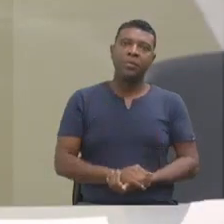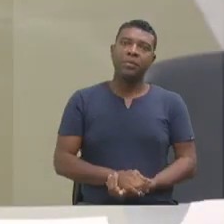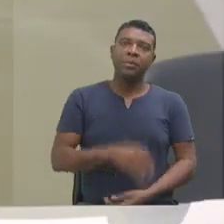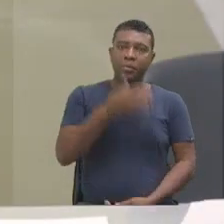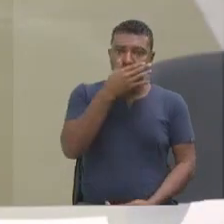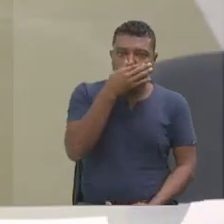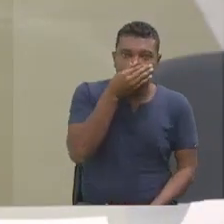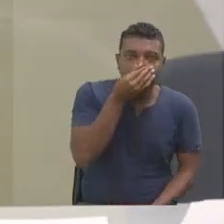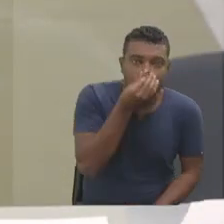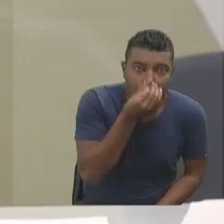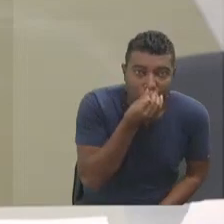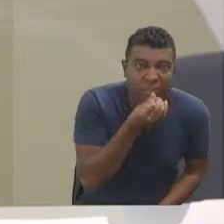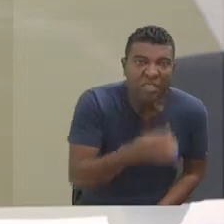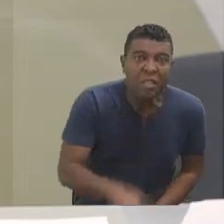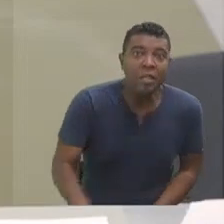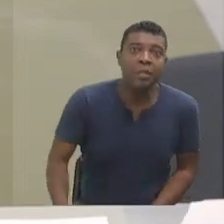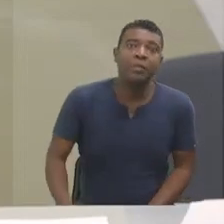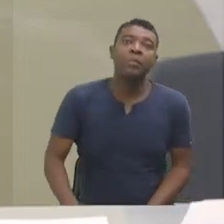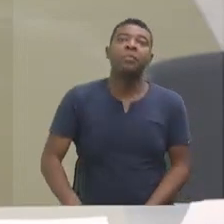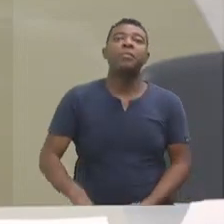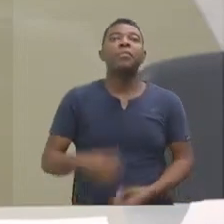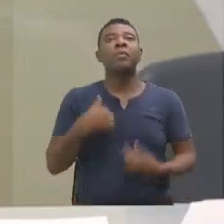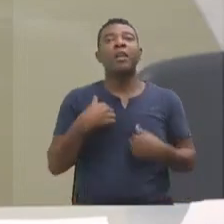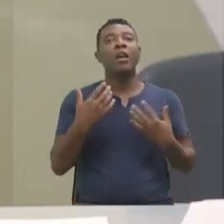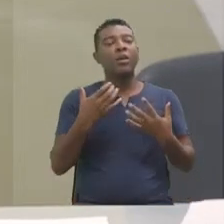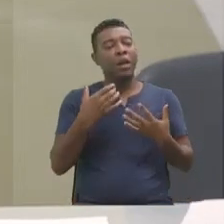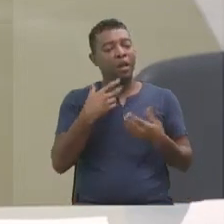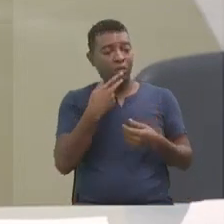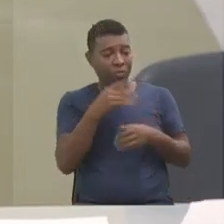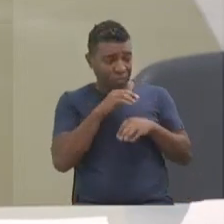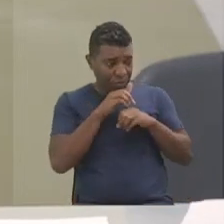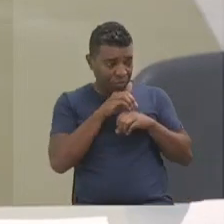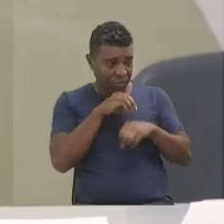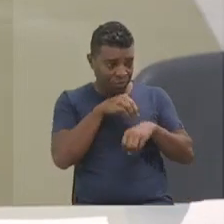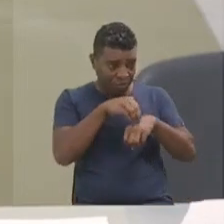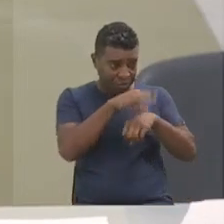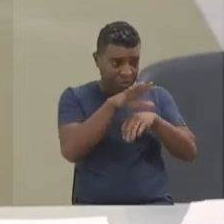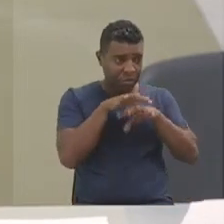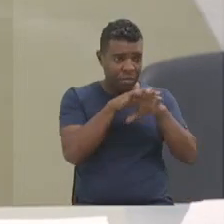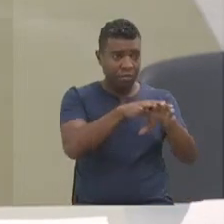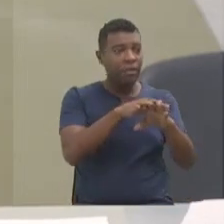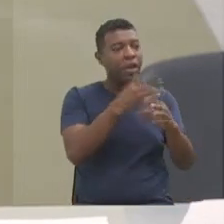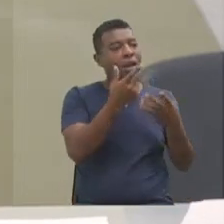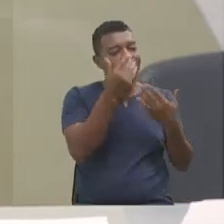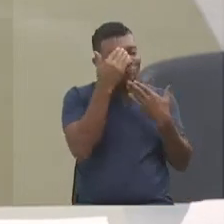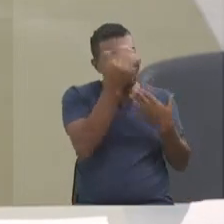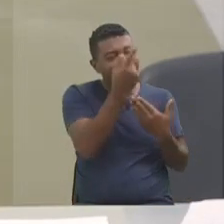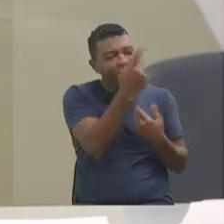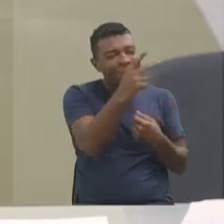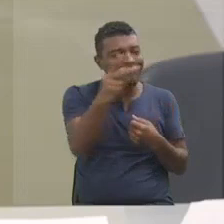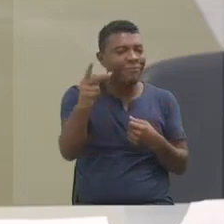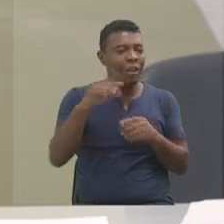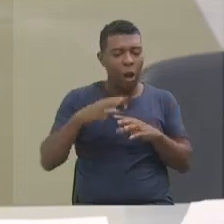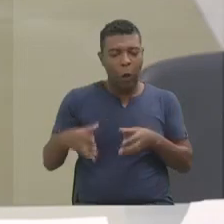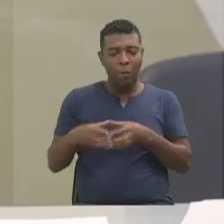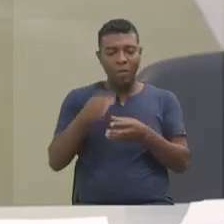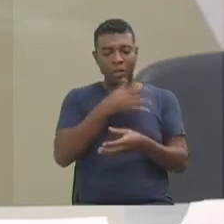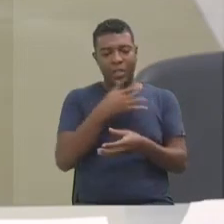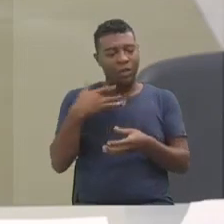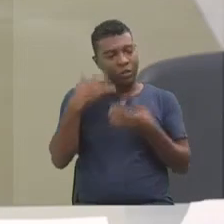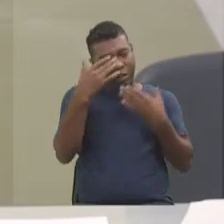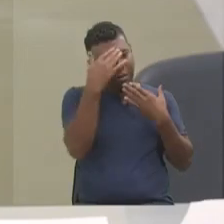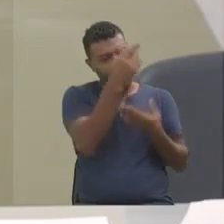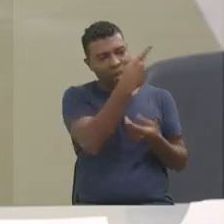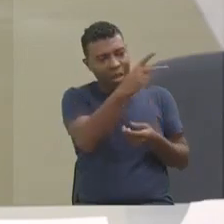eu quero aqui dizer a vocês que nós que agradecemos a comissão de saúde que agradece a presença do presidente do